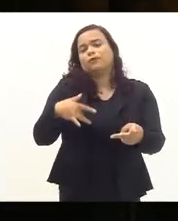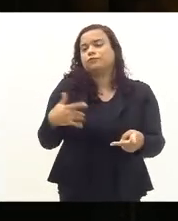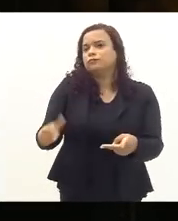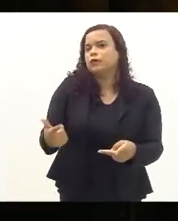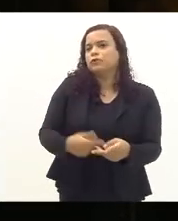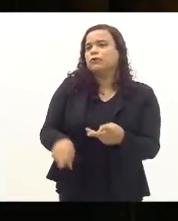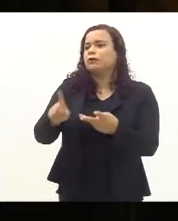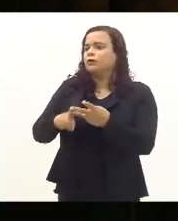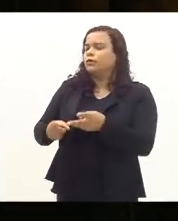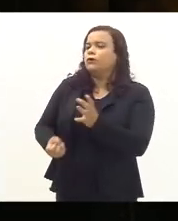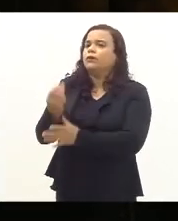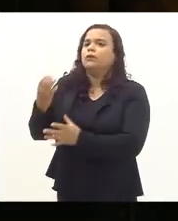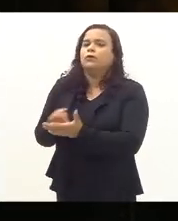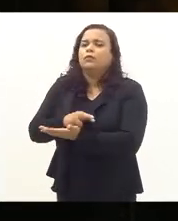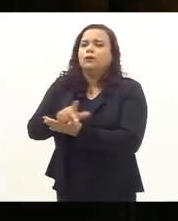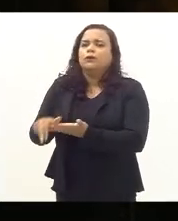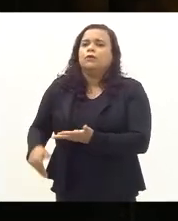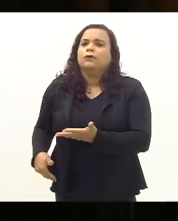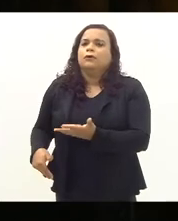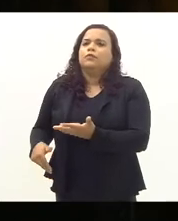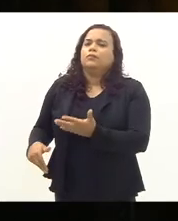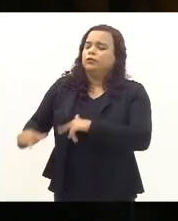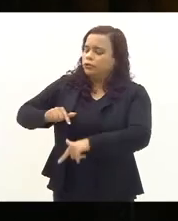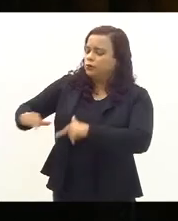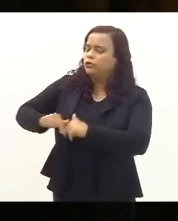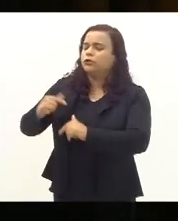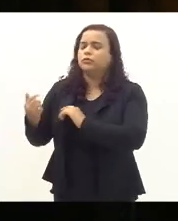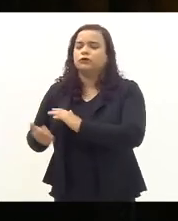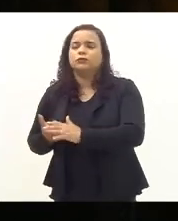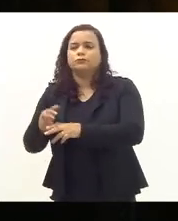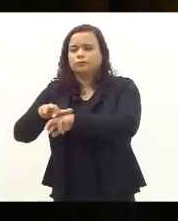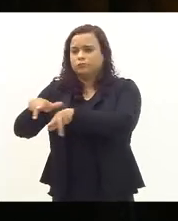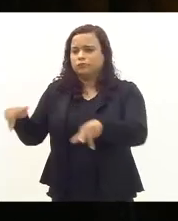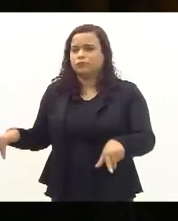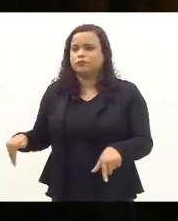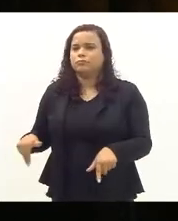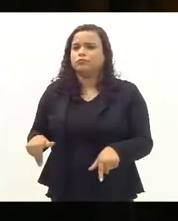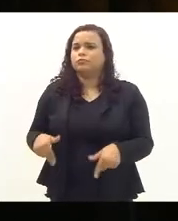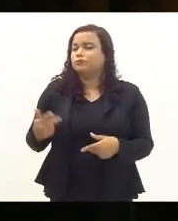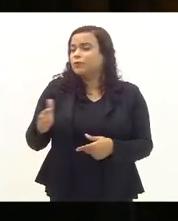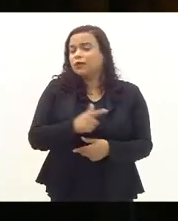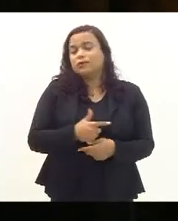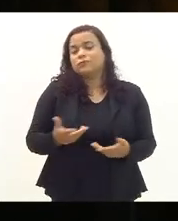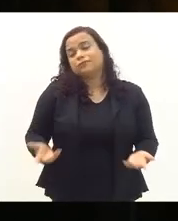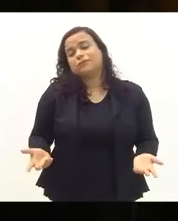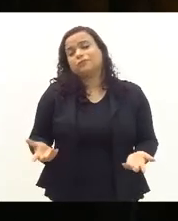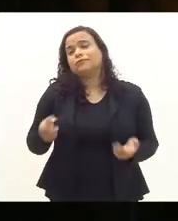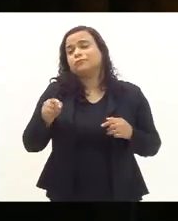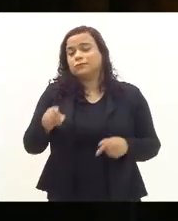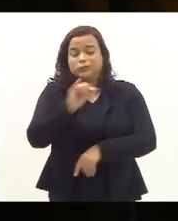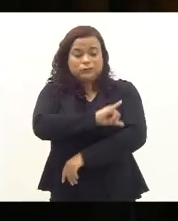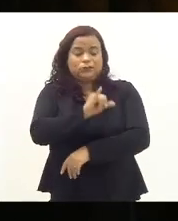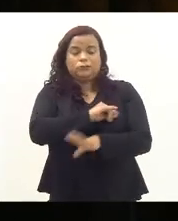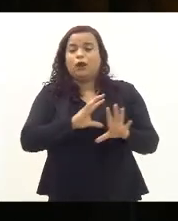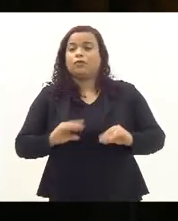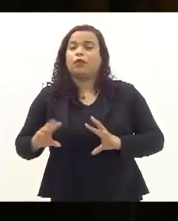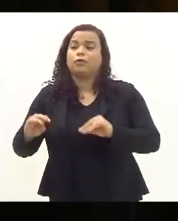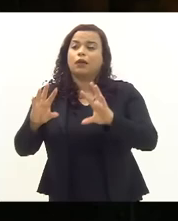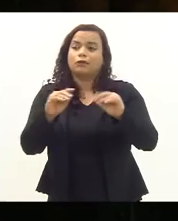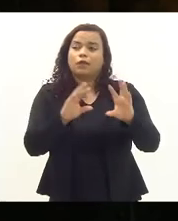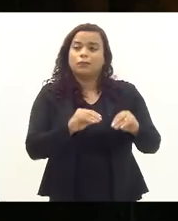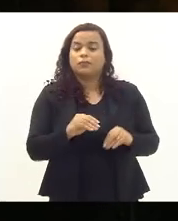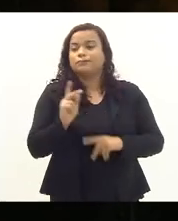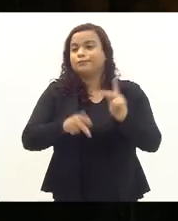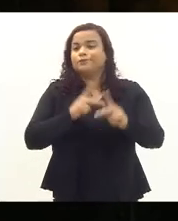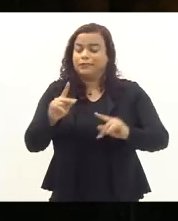na a produção de emprego e renda no estado do Rio de Janeiro então isso mestre sensivelmente com a